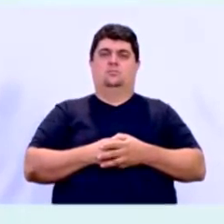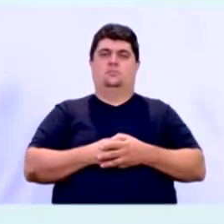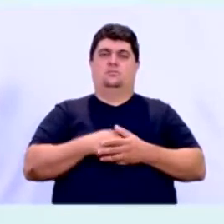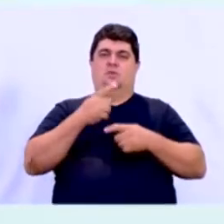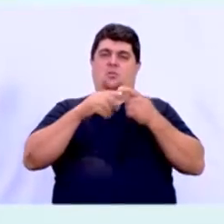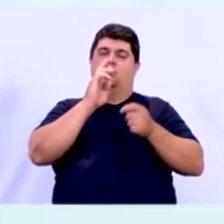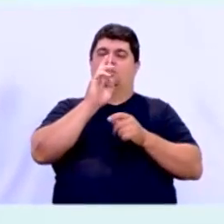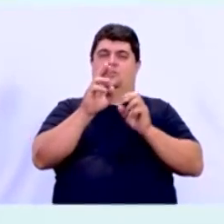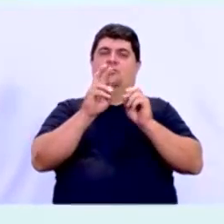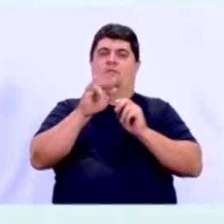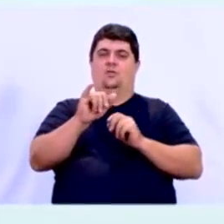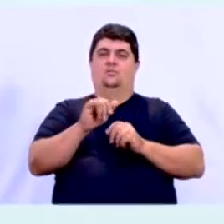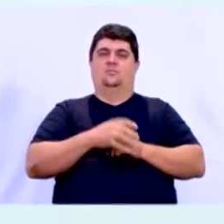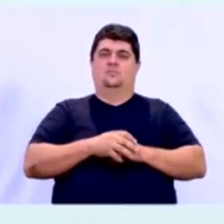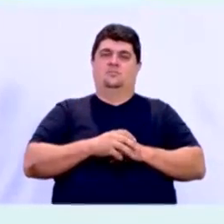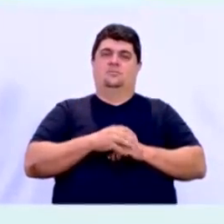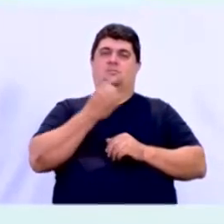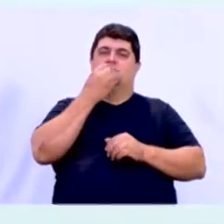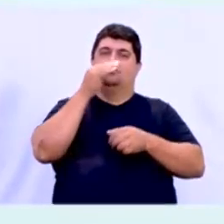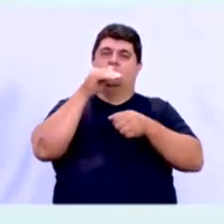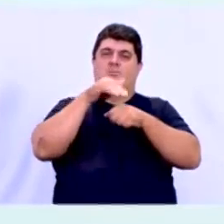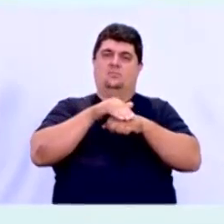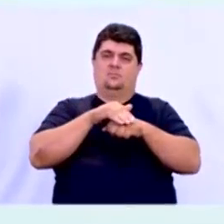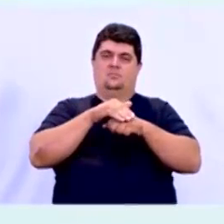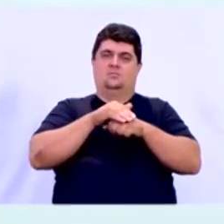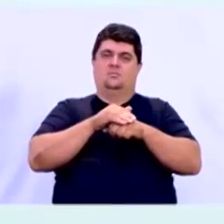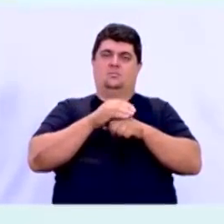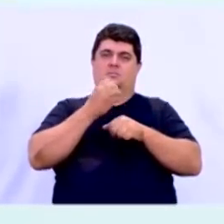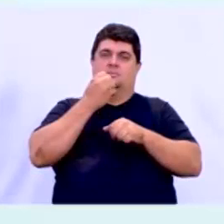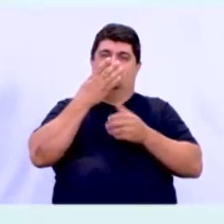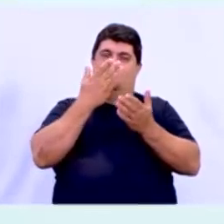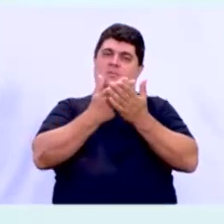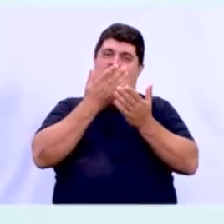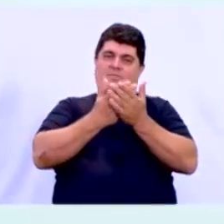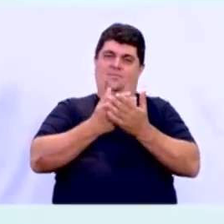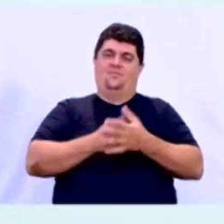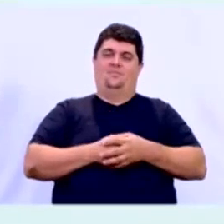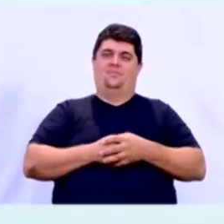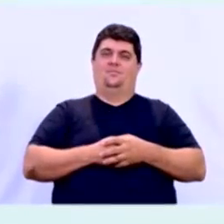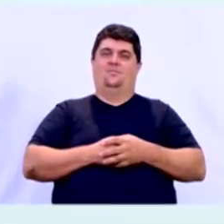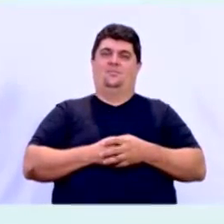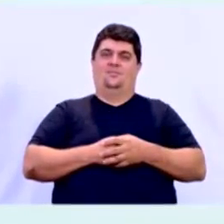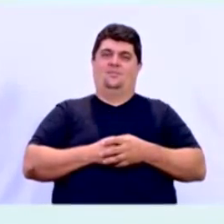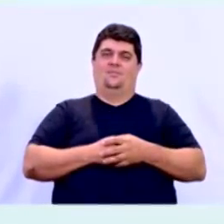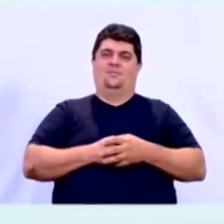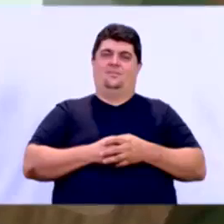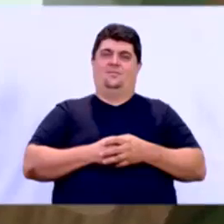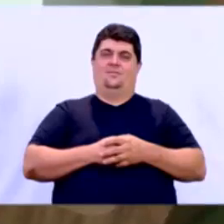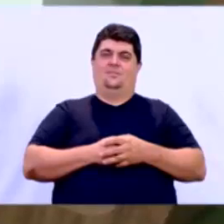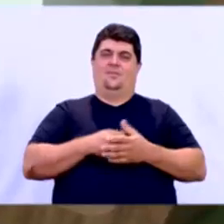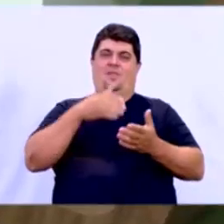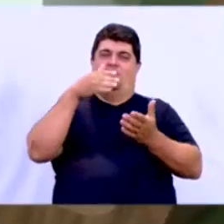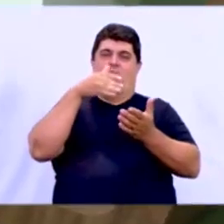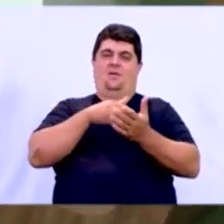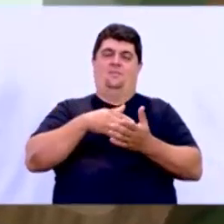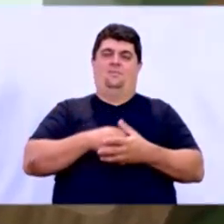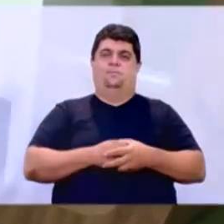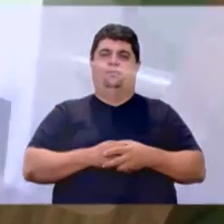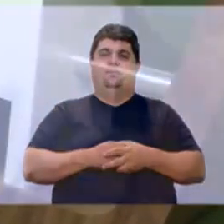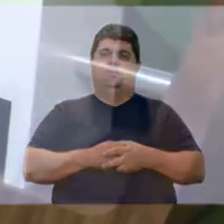depois a gente responde, tá bom? Boa noite e boas aulas agora, né? Terão mais aulas ainda. Até mais!